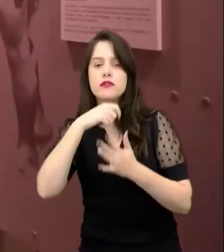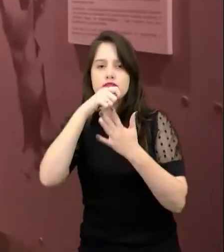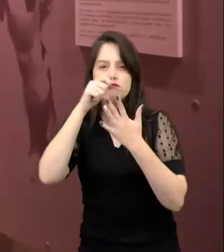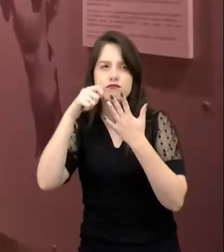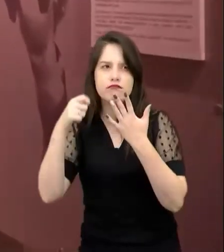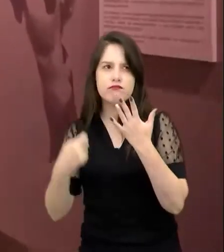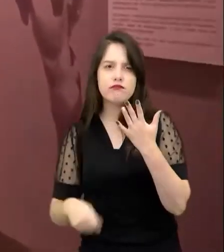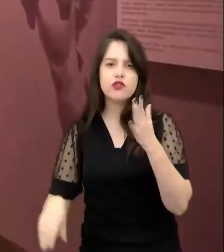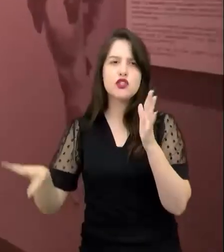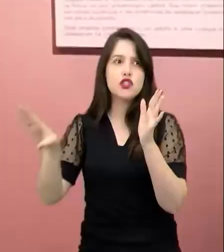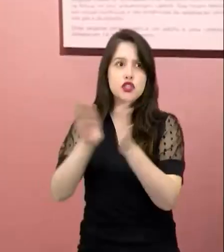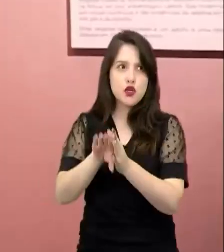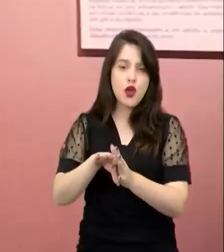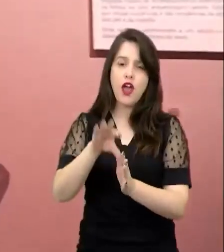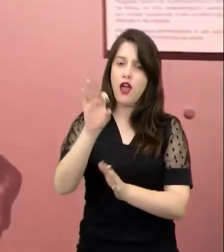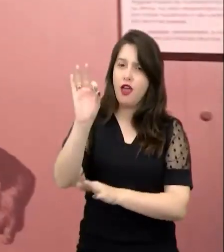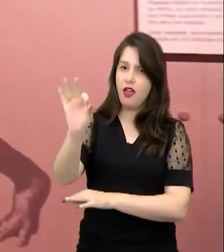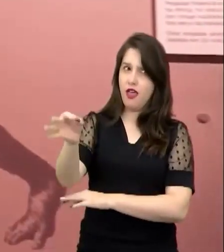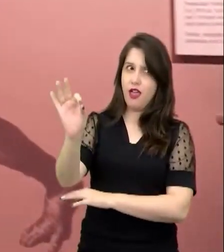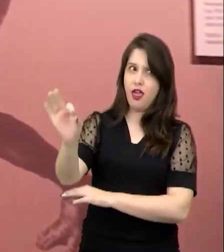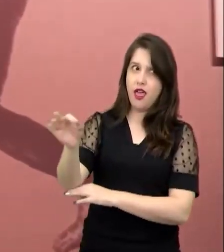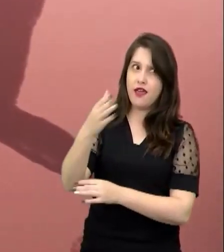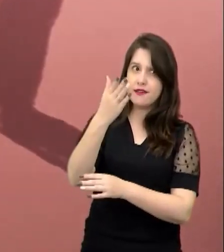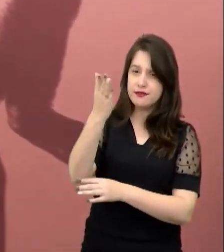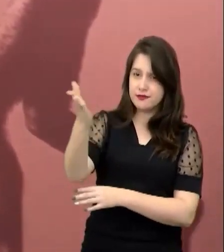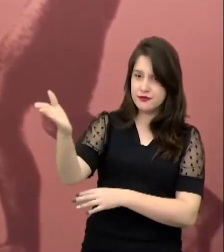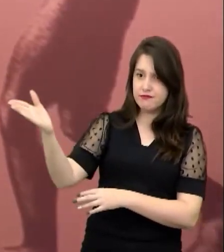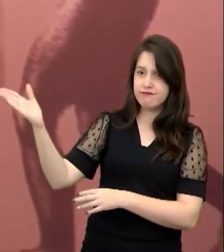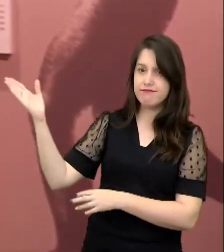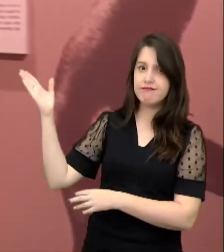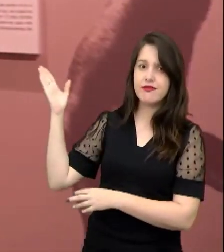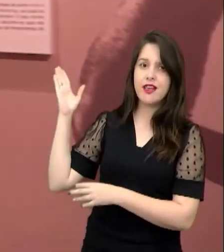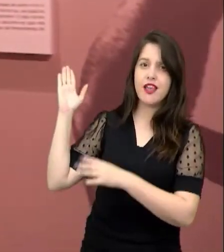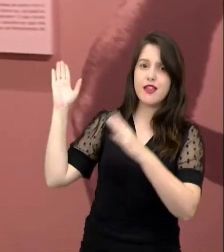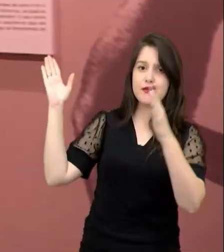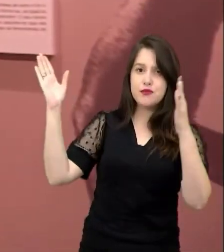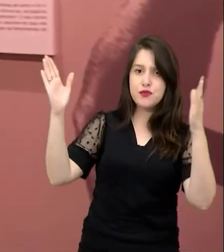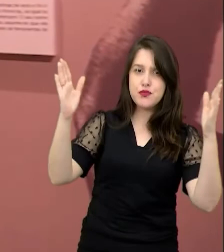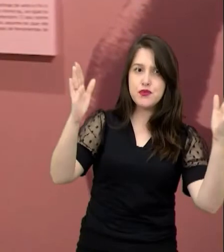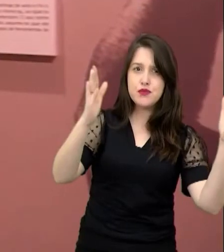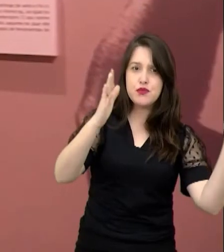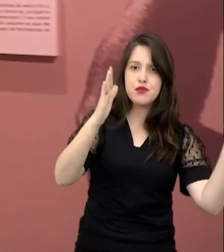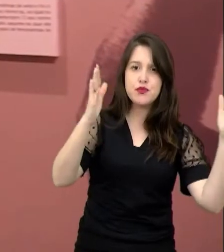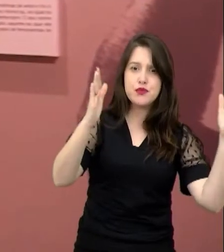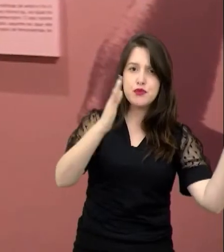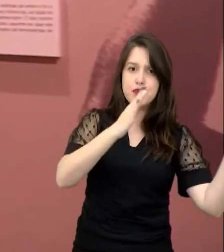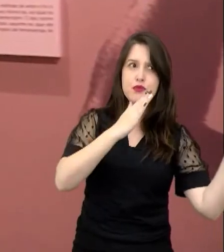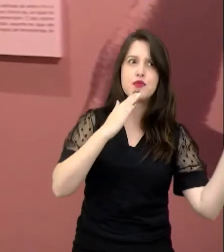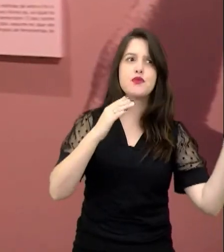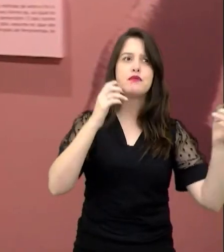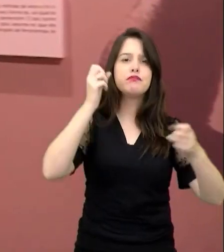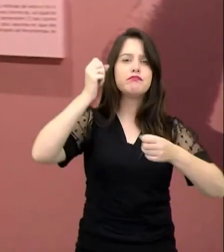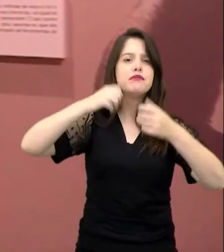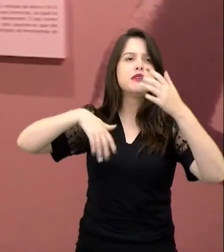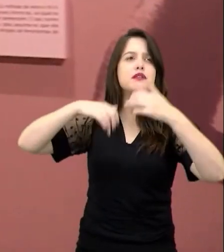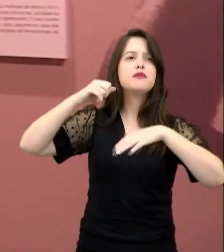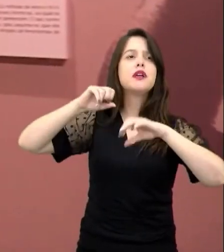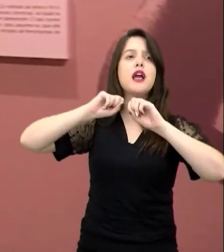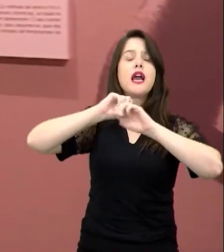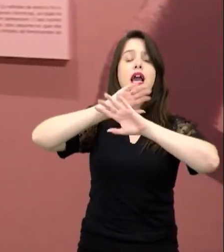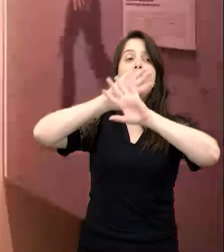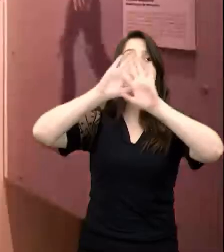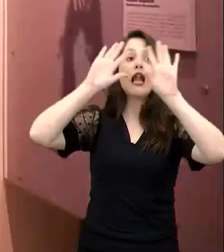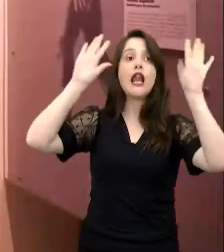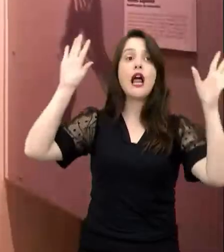caso. Isso mesmo. Então a gente tem essa linha, e essa linha do tempo é para deixar talvez um pouco mais didático de explicar que eram espécies